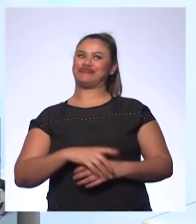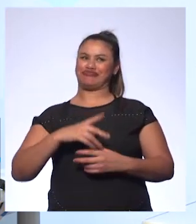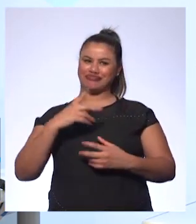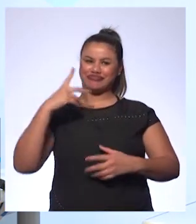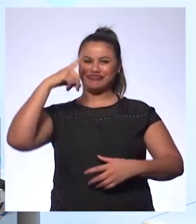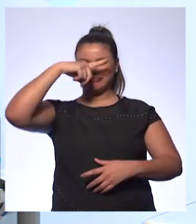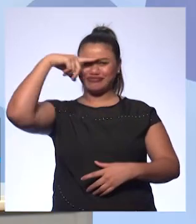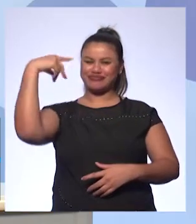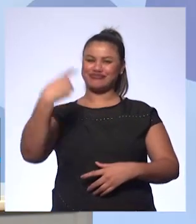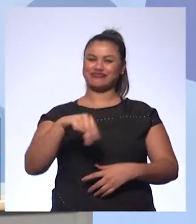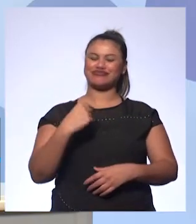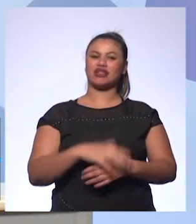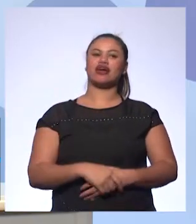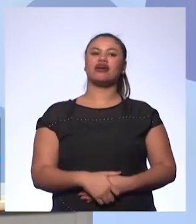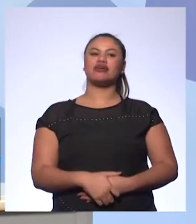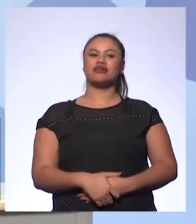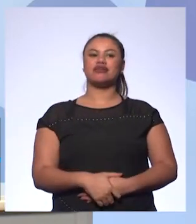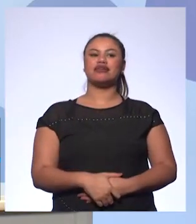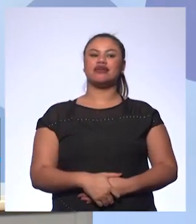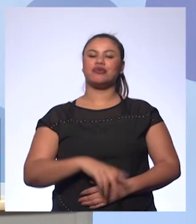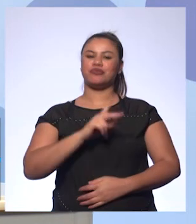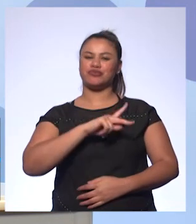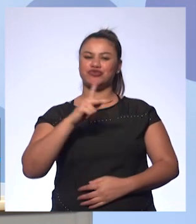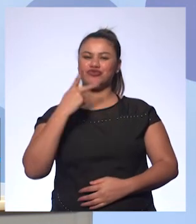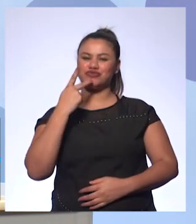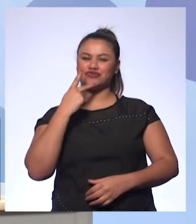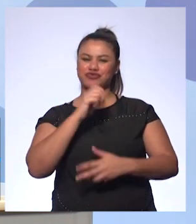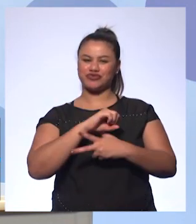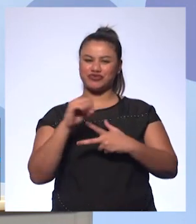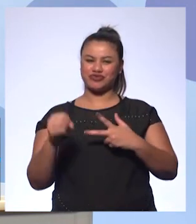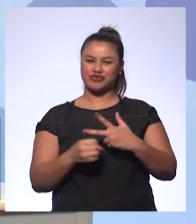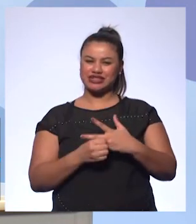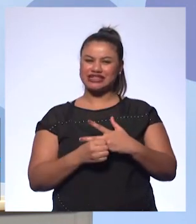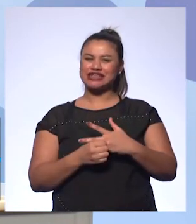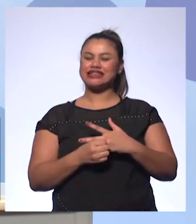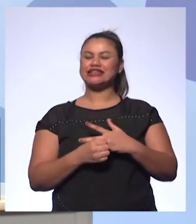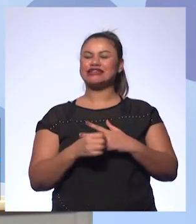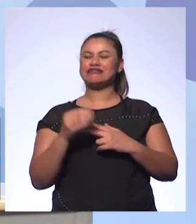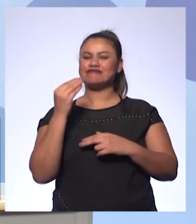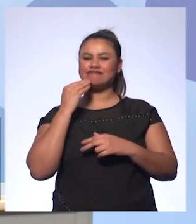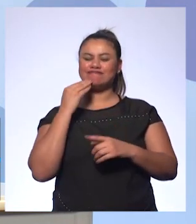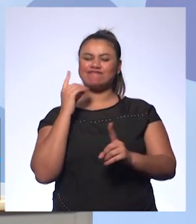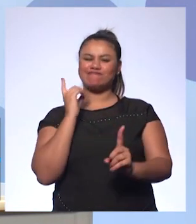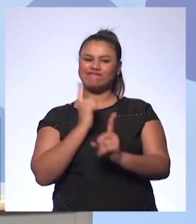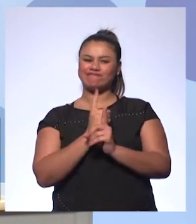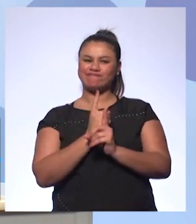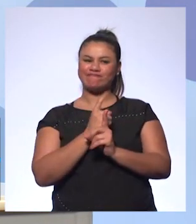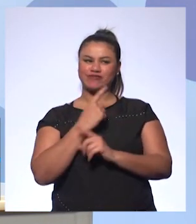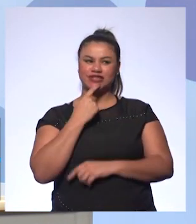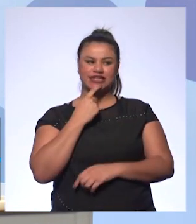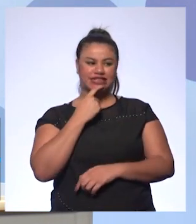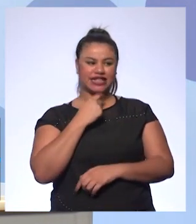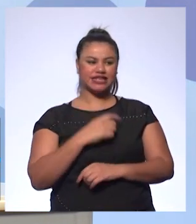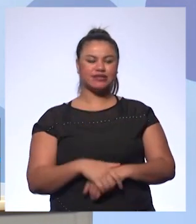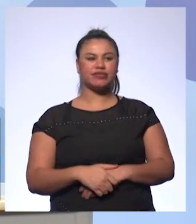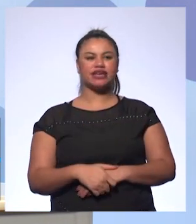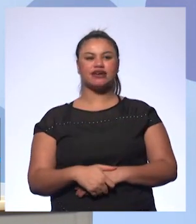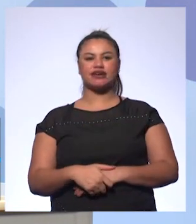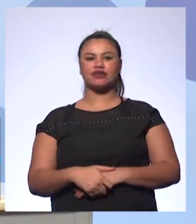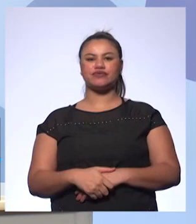trabalho duro a professora teve uma professora colocou o Enem aqui eu tô tentando achar e